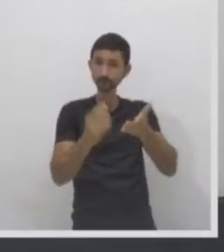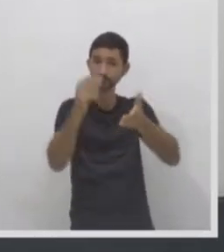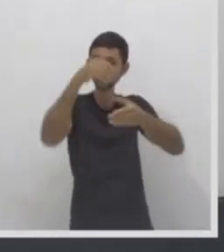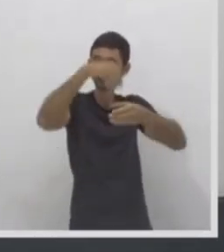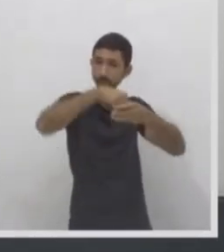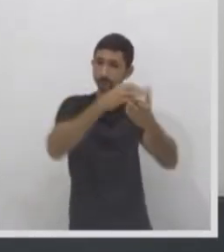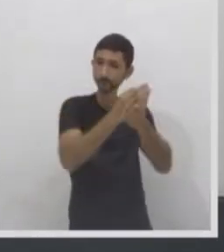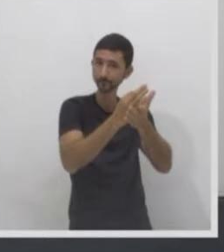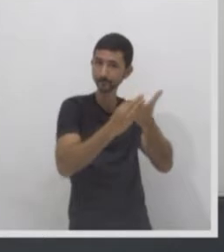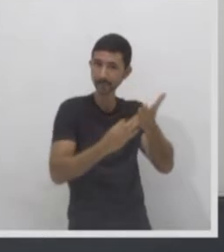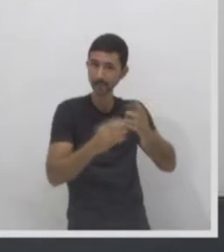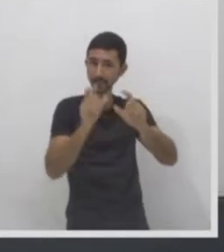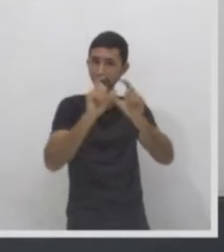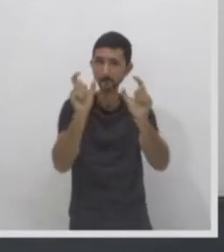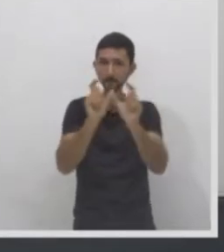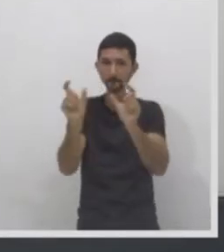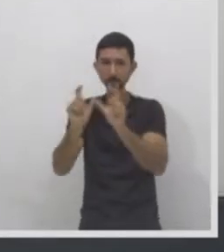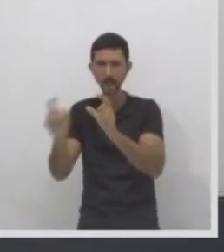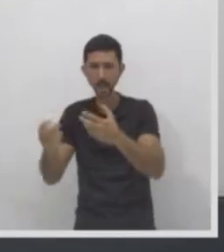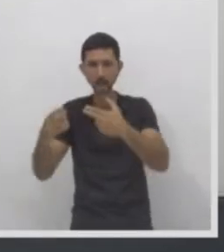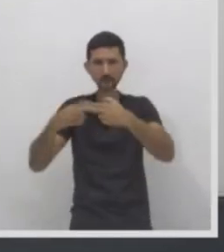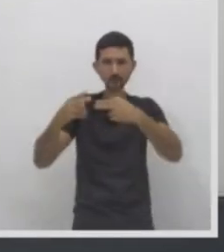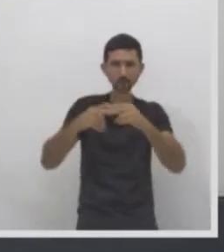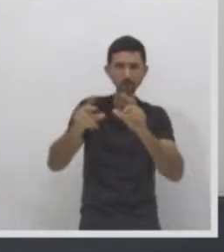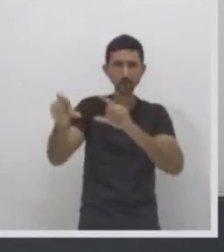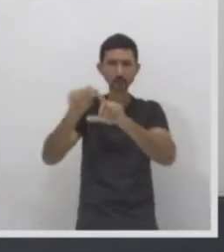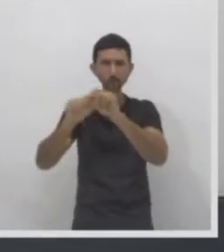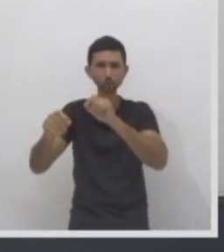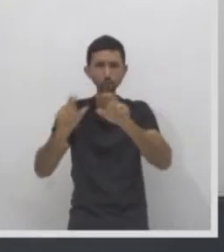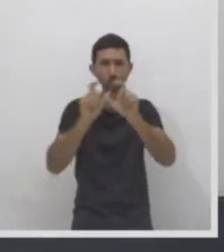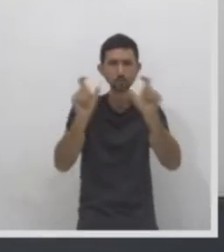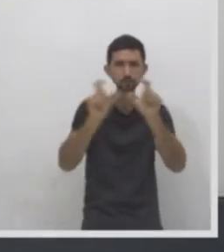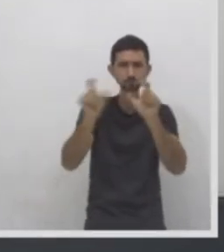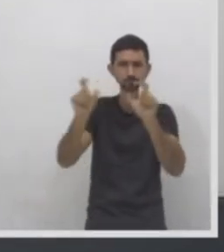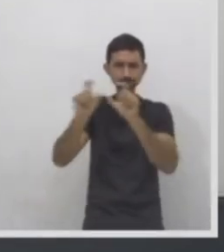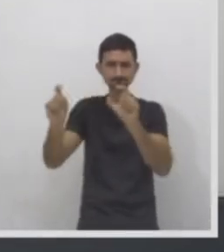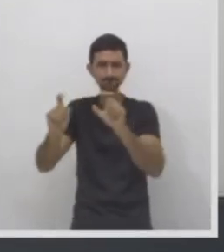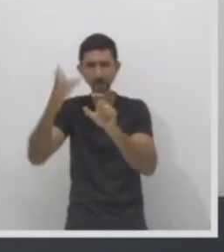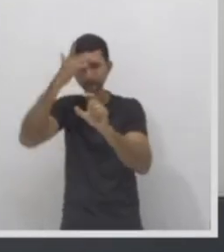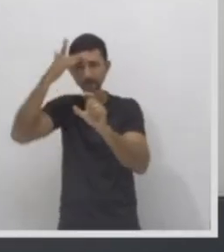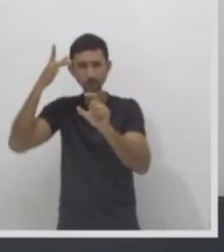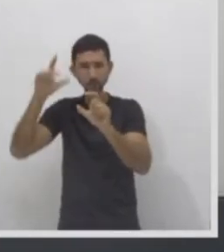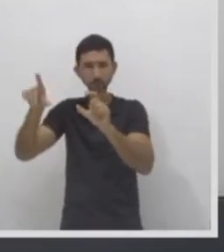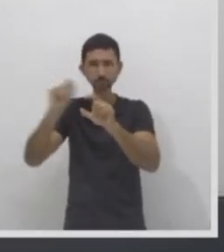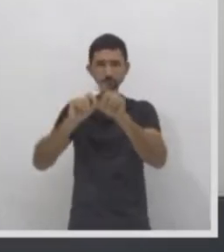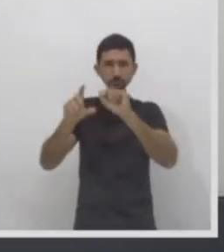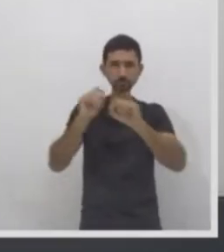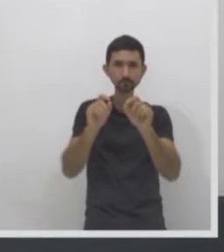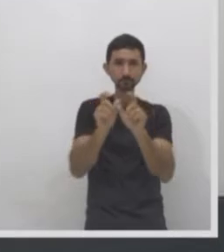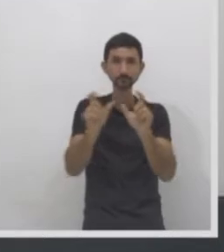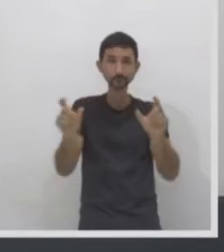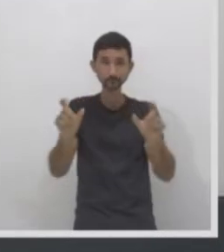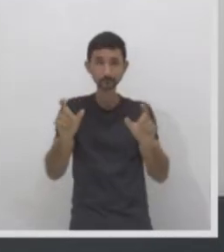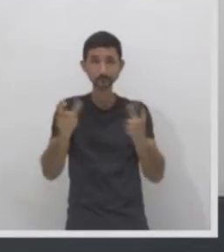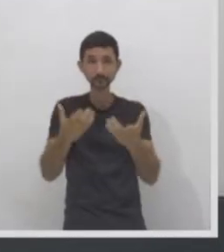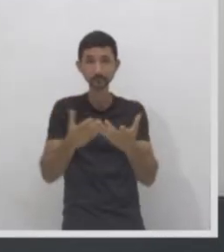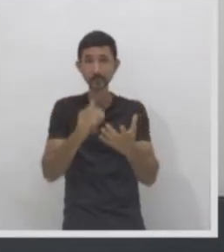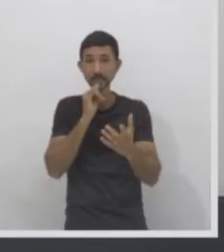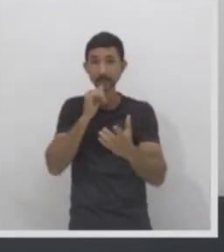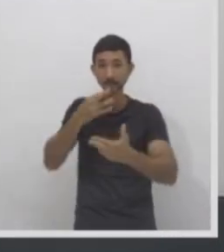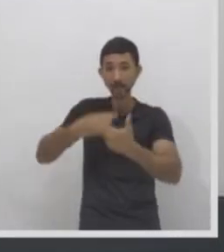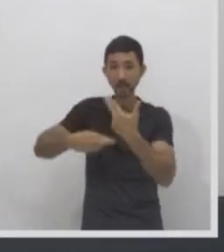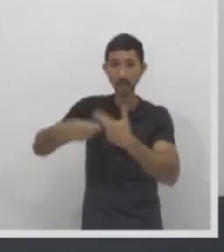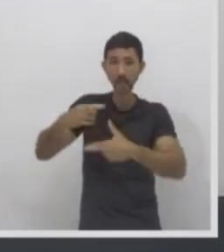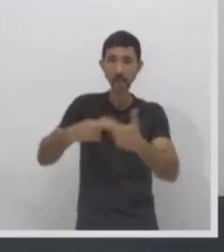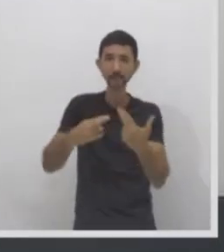desse texto, as palavras que são usadas, as escolhas que o produtor da notícia fez, elas sempre são escolhas que têm relação, no